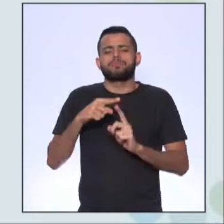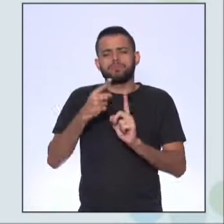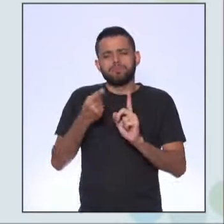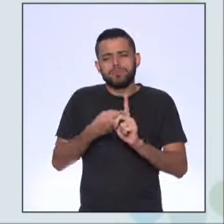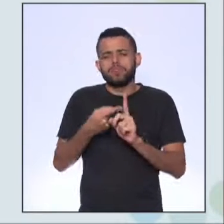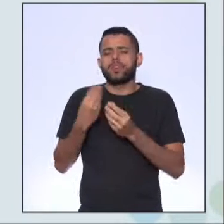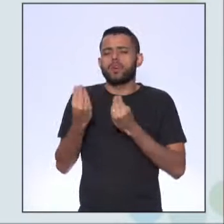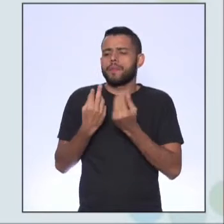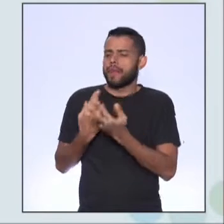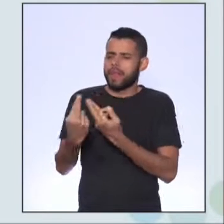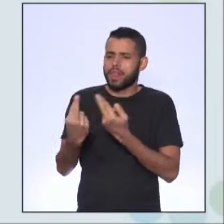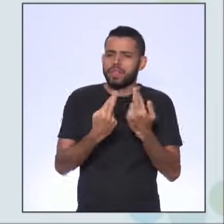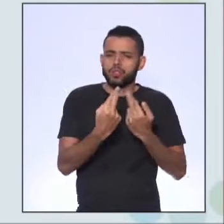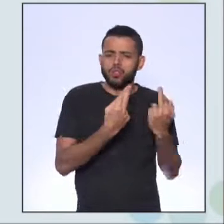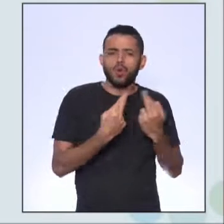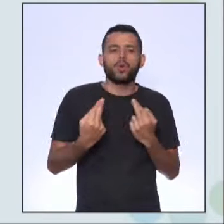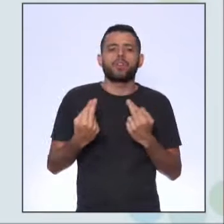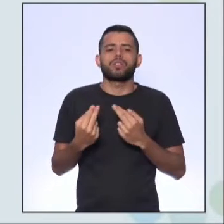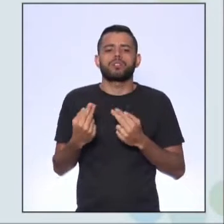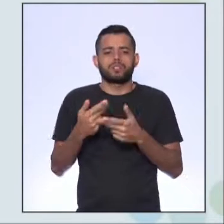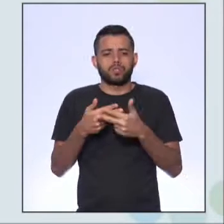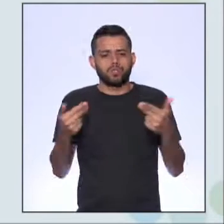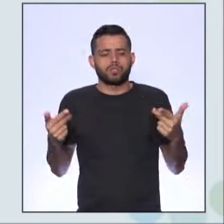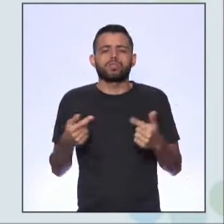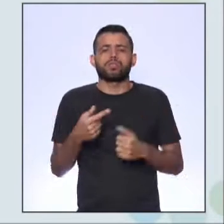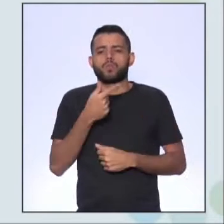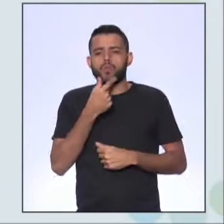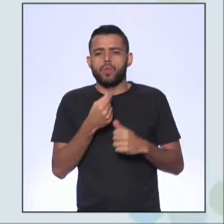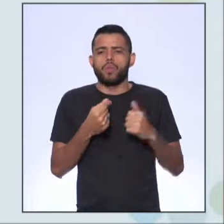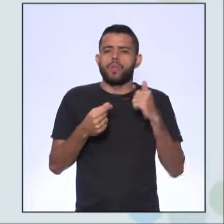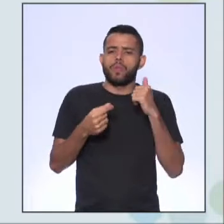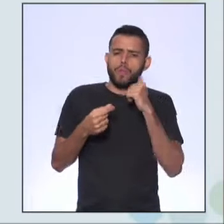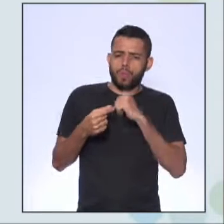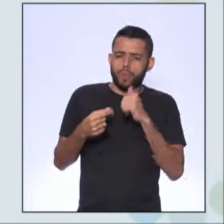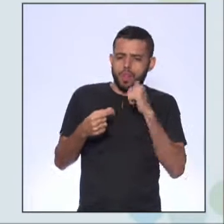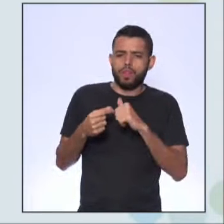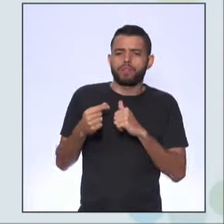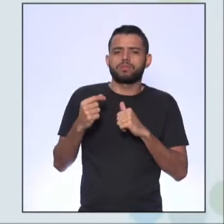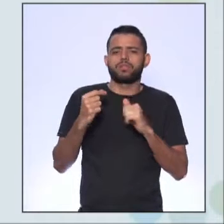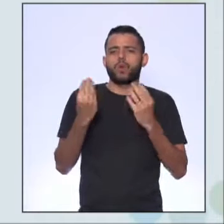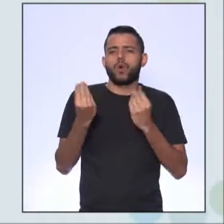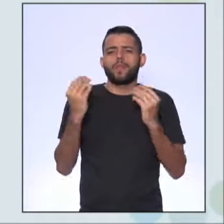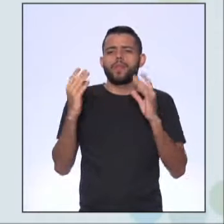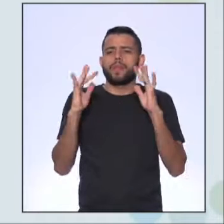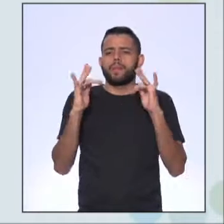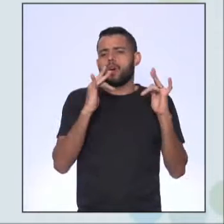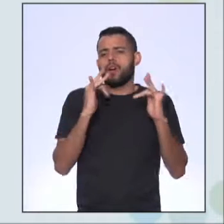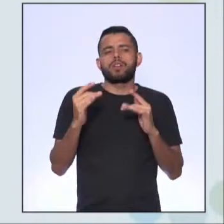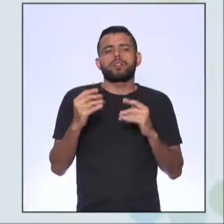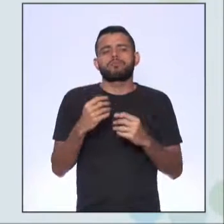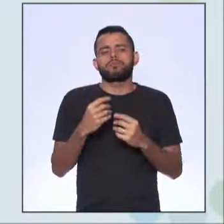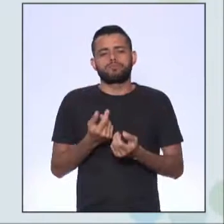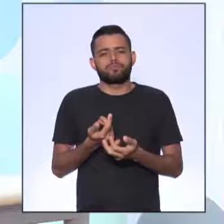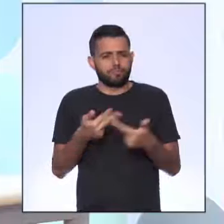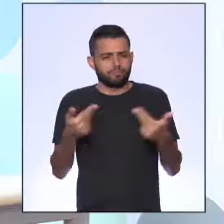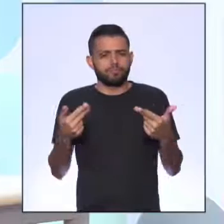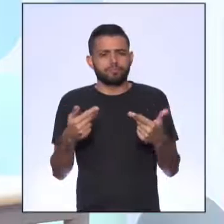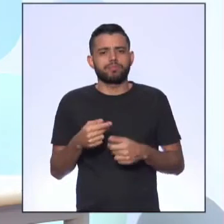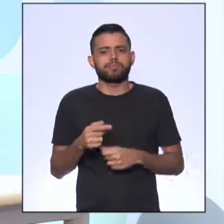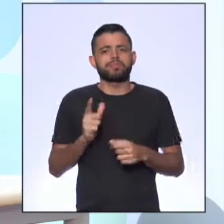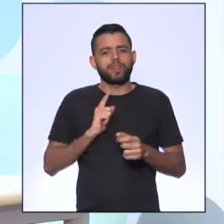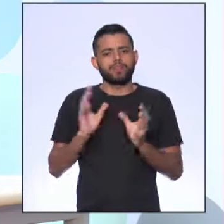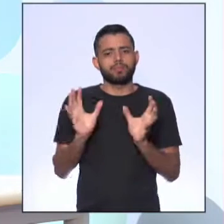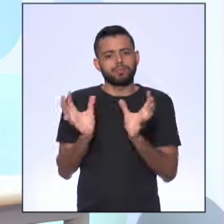se relaciona sexualmente, né, com o macho e a fêmea, né, como ele namora, melhor dizendo, né? Então, nós temos aí o